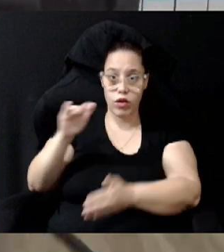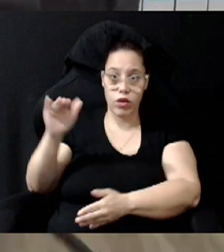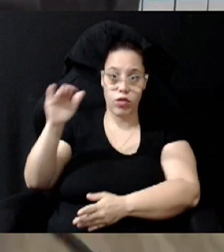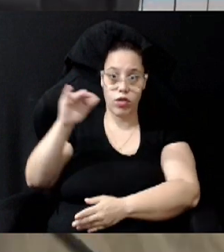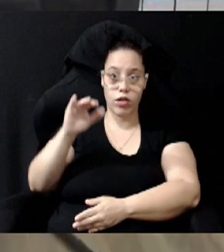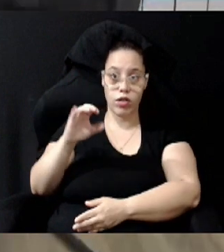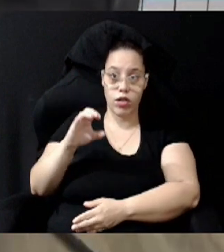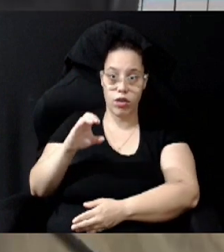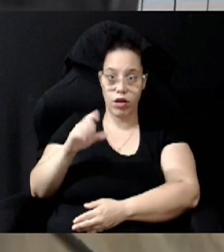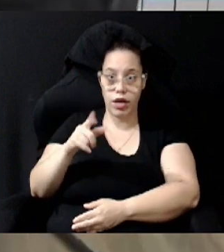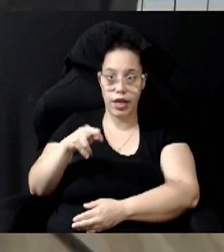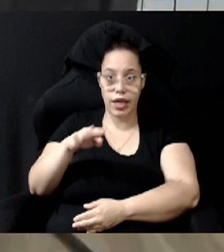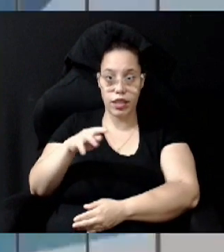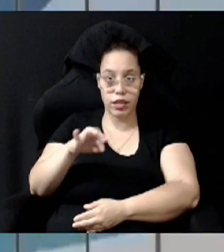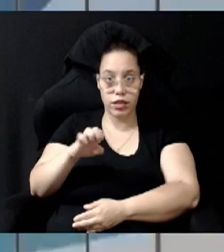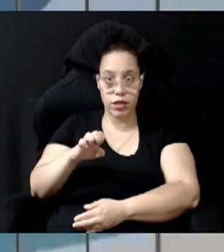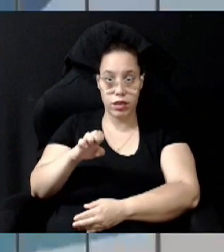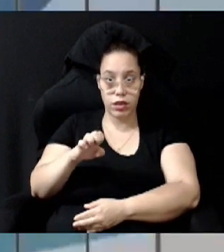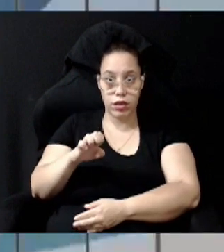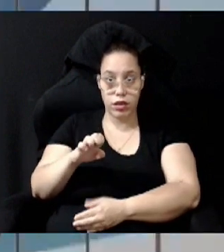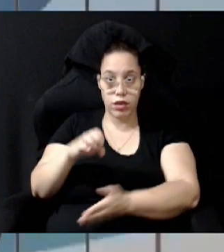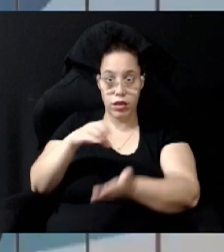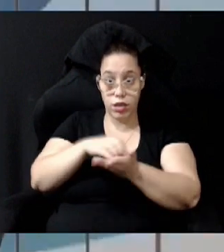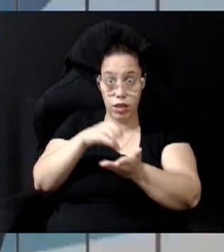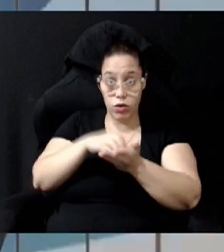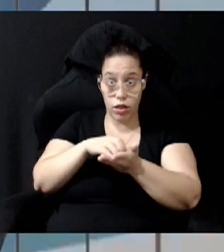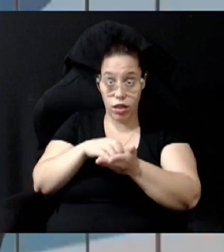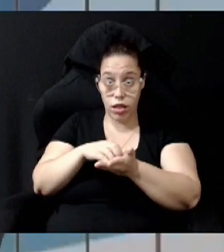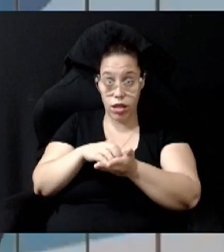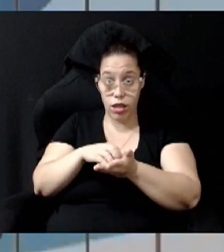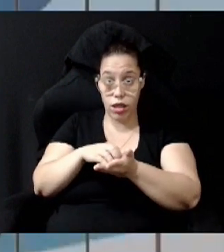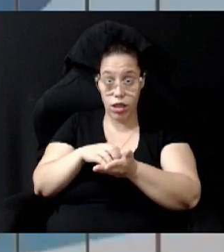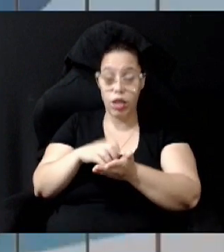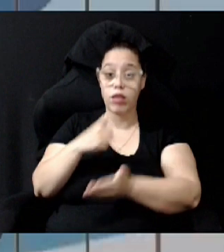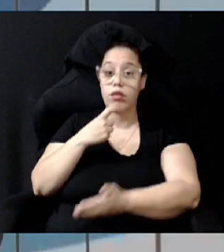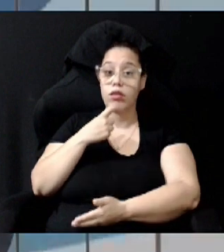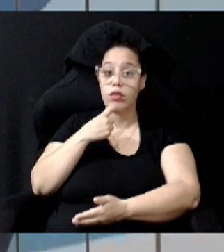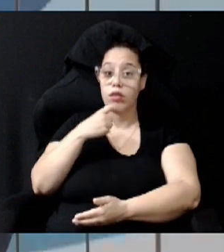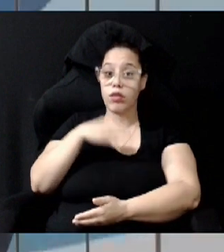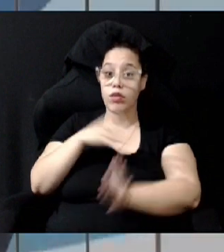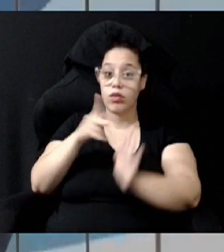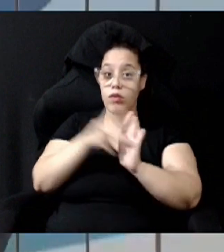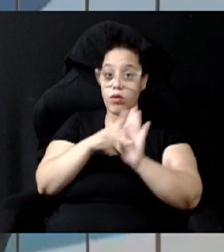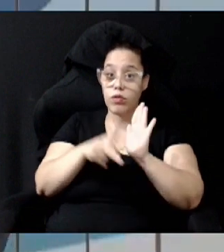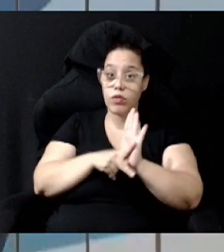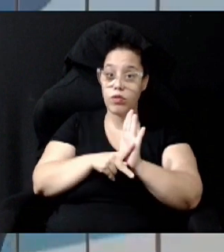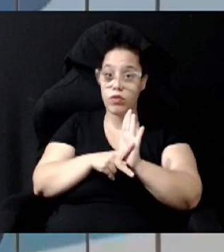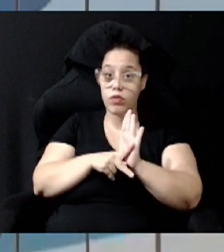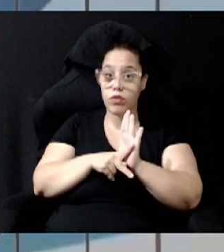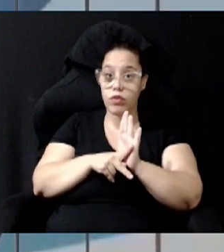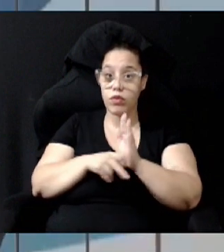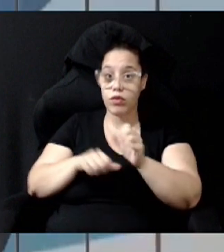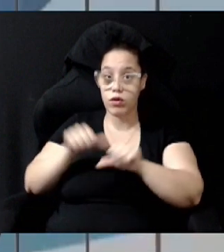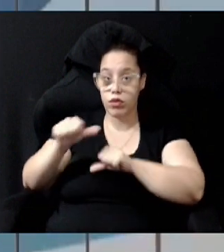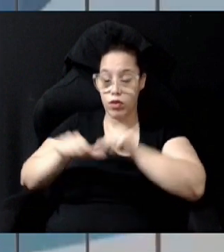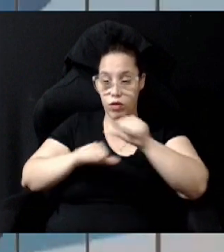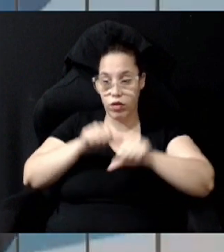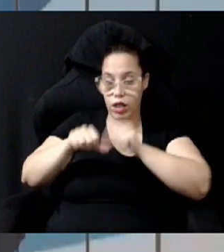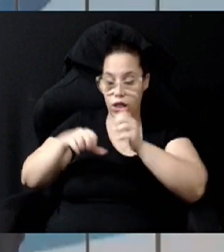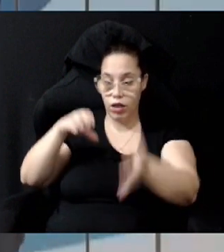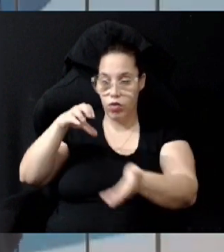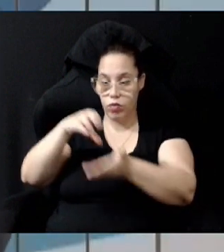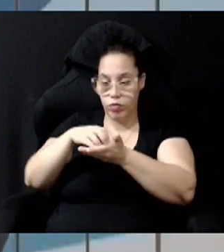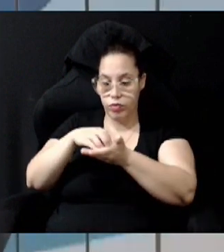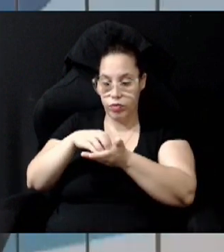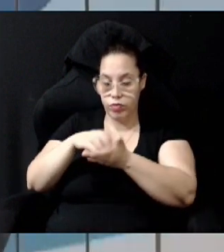fizemos questão de lançar no centro da cidade para prestigiar o projeto de revitalização do centro. Sim. Eu acho que todos